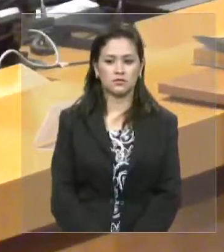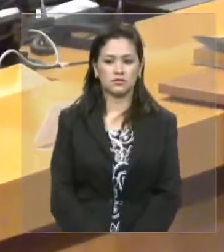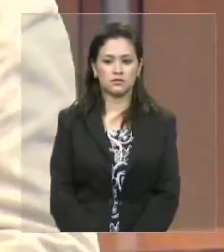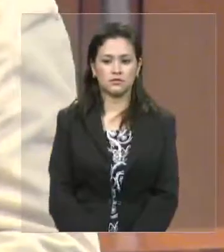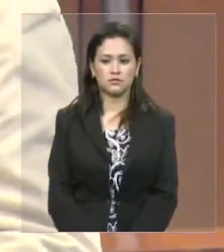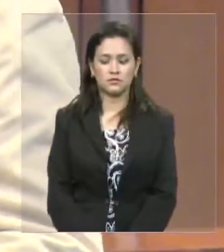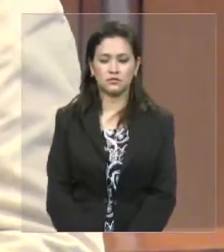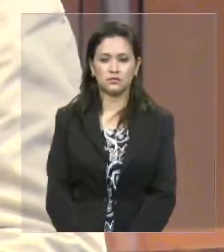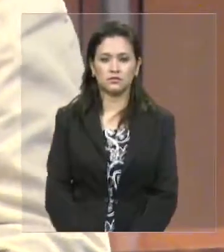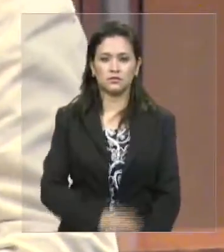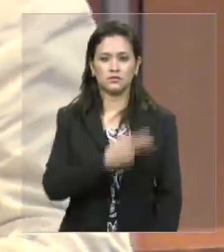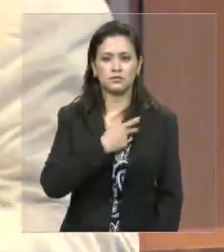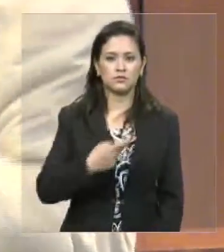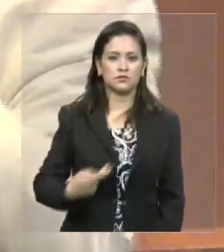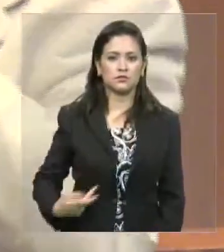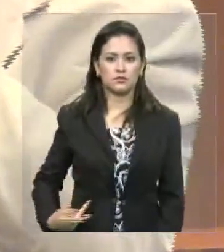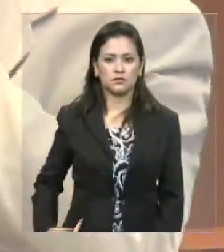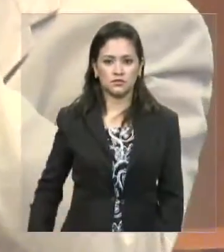Senhor presidente,